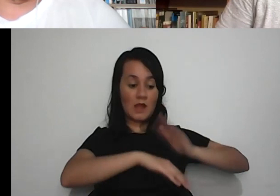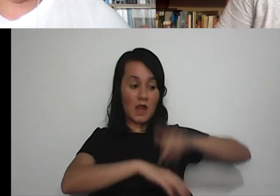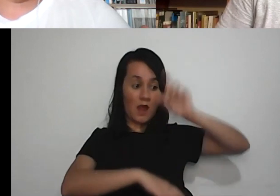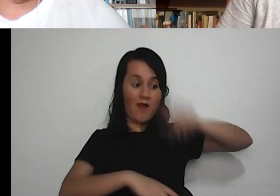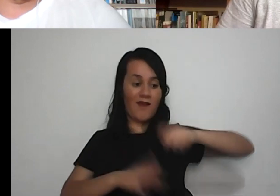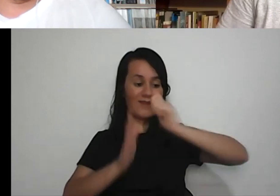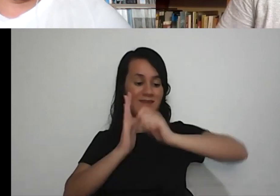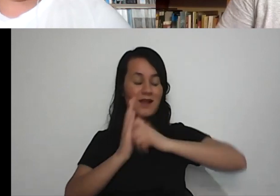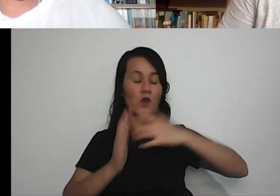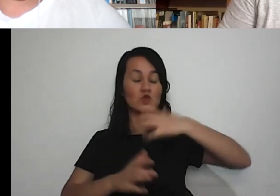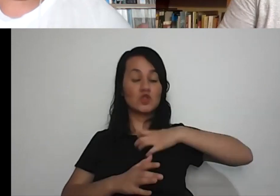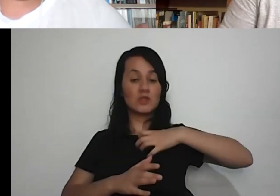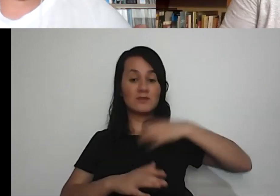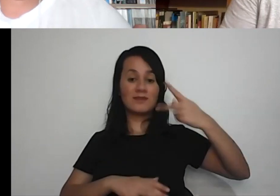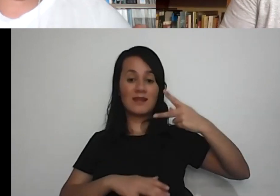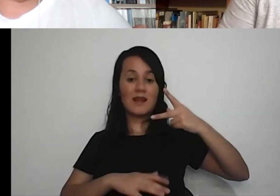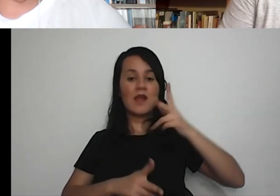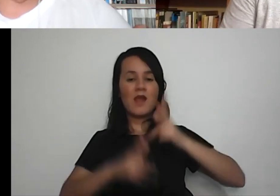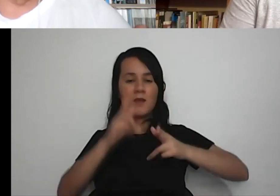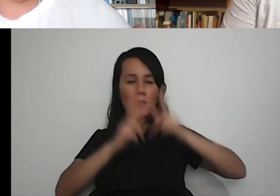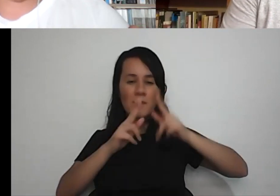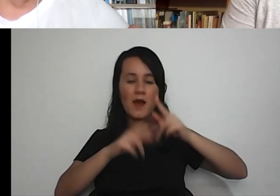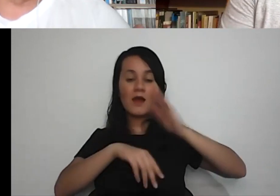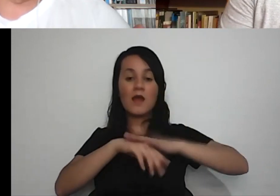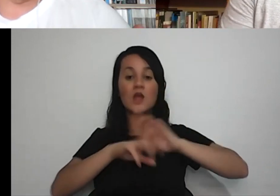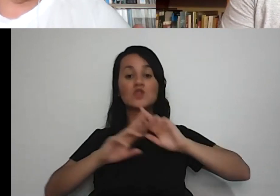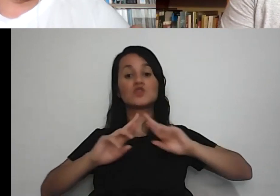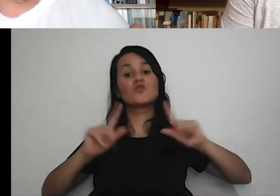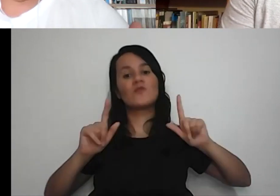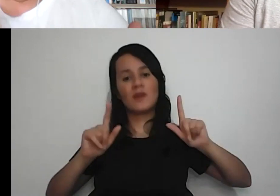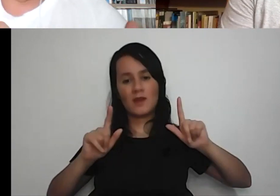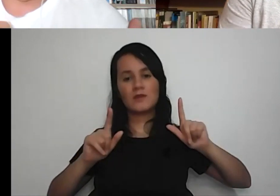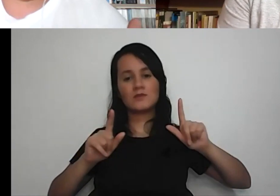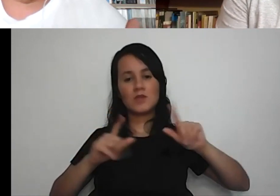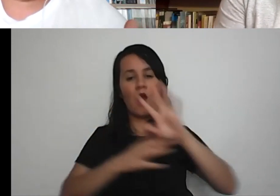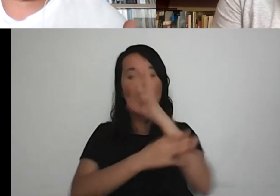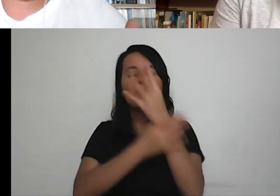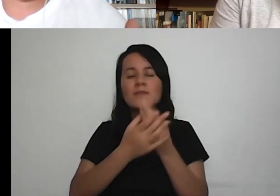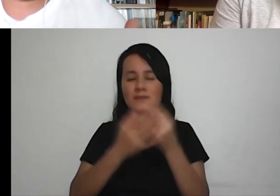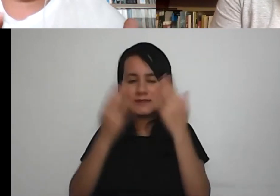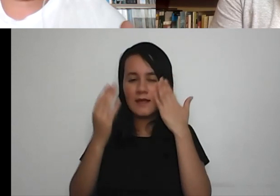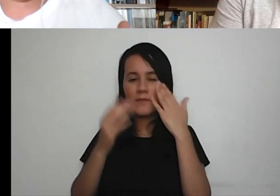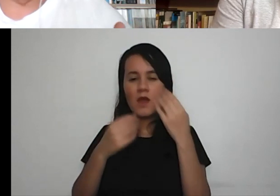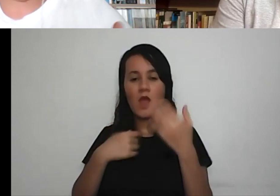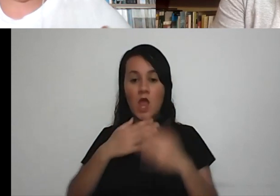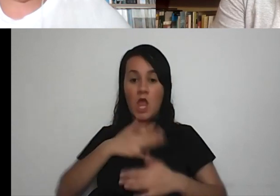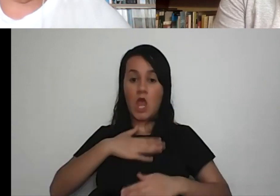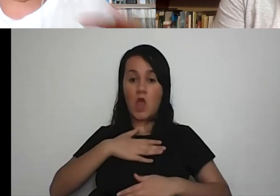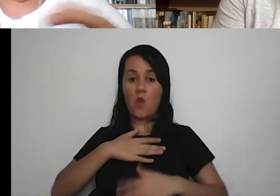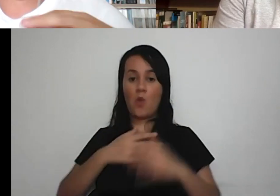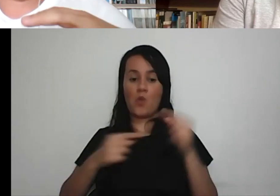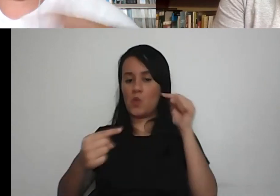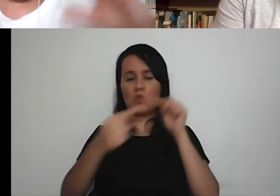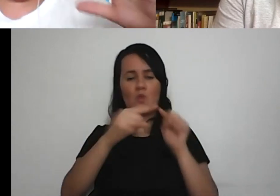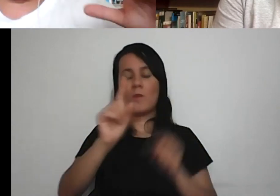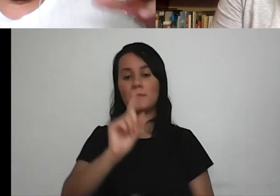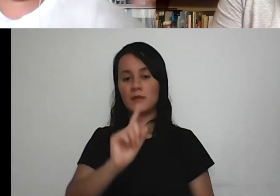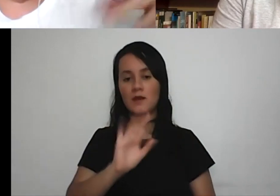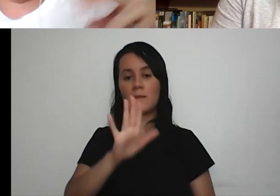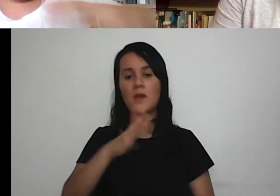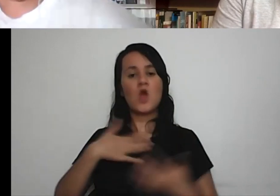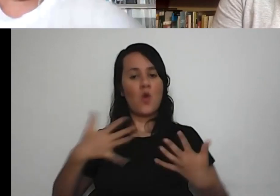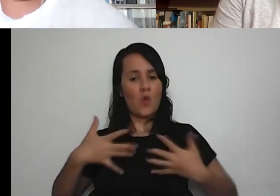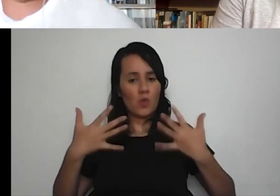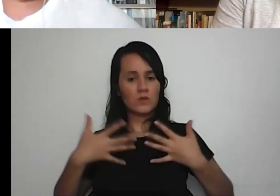muito diferente. O editor fazia esse controle, um filtro. Eu não sou partidário desse filtro, não. Eu estou contente com